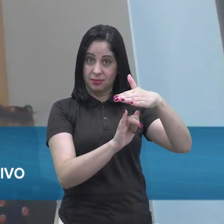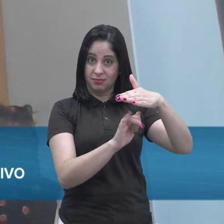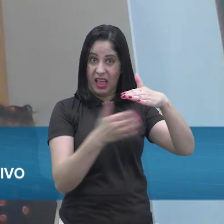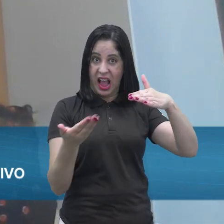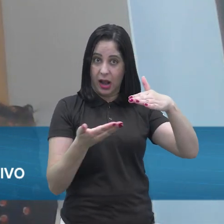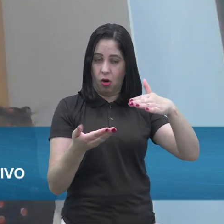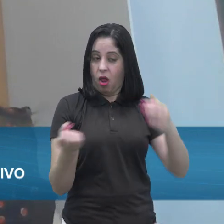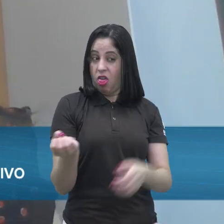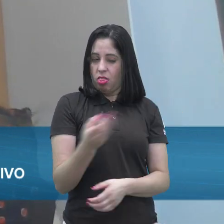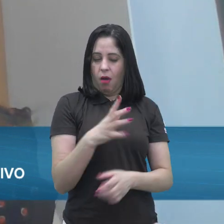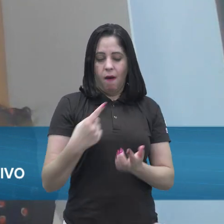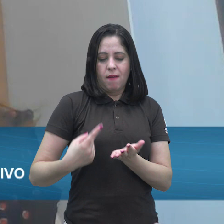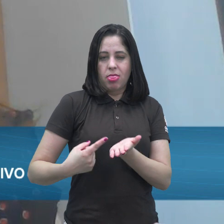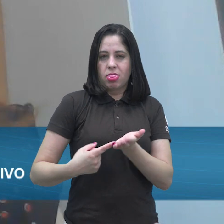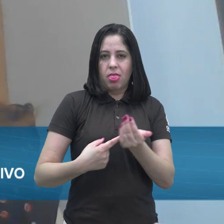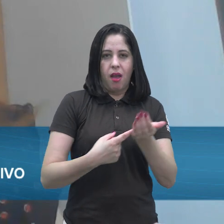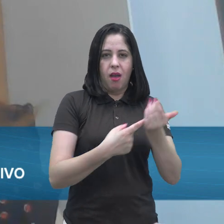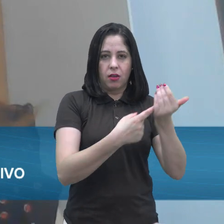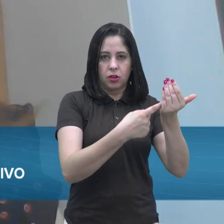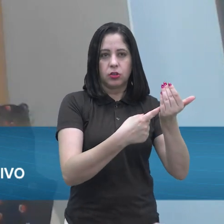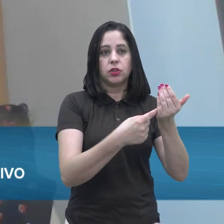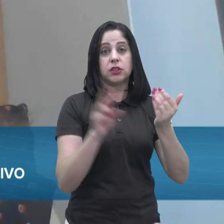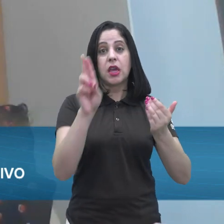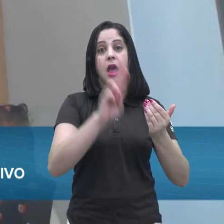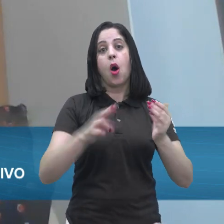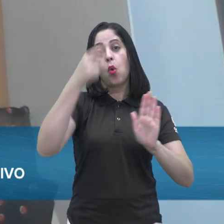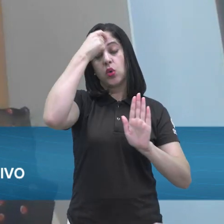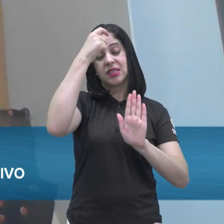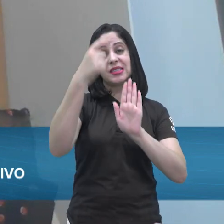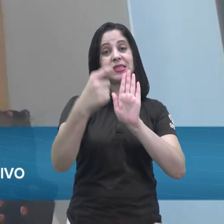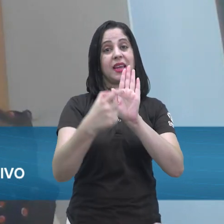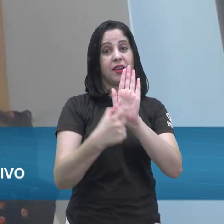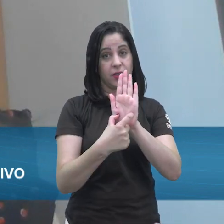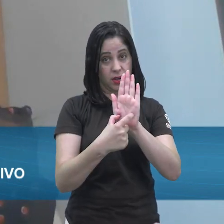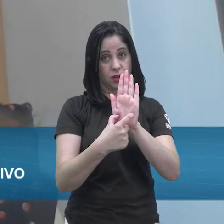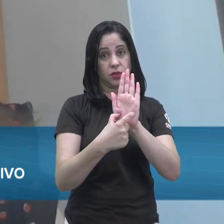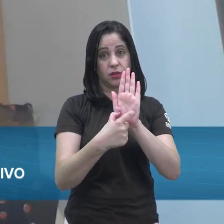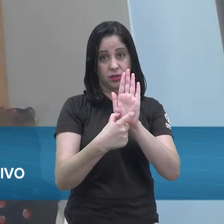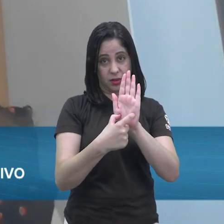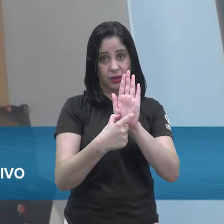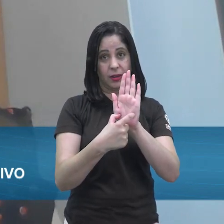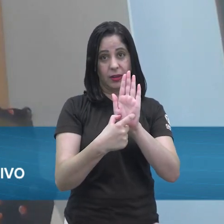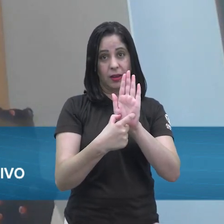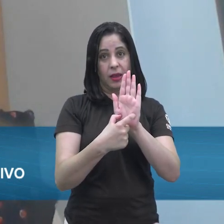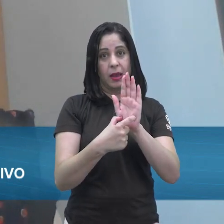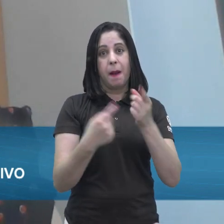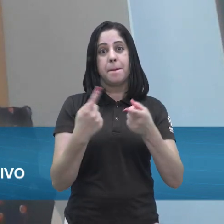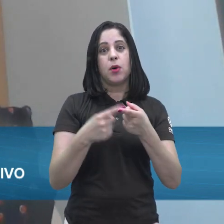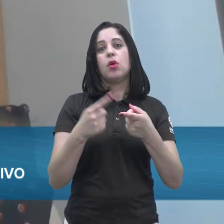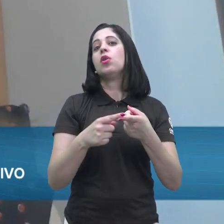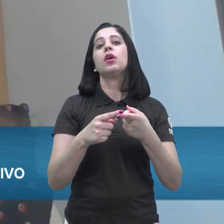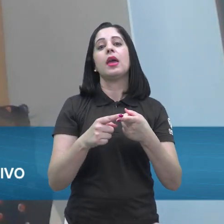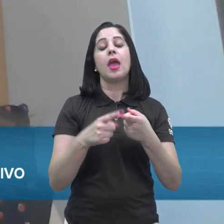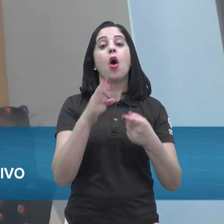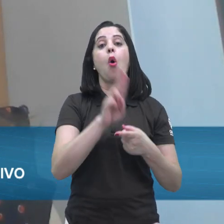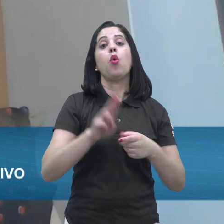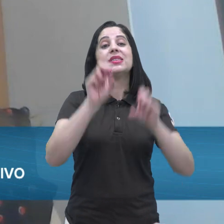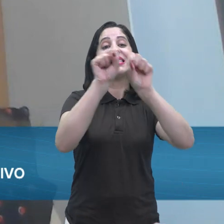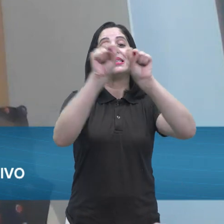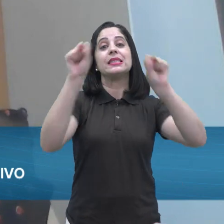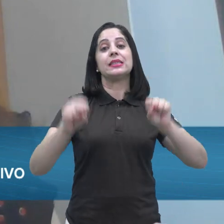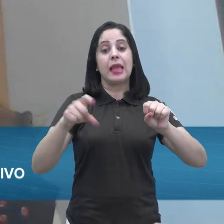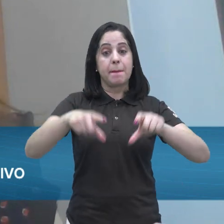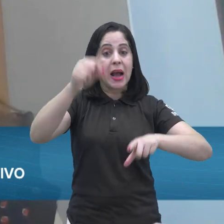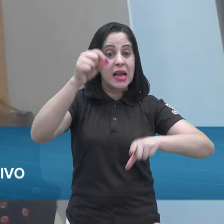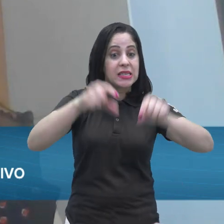mundo atual que a gente vive, a utilização da inteligência artificial para a metodologia de recrutamento e seleção